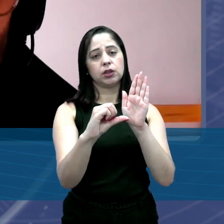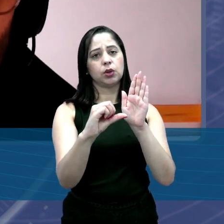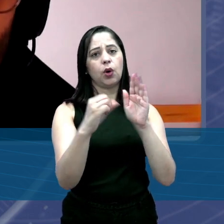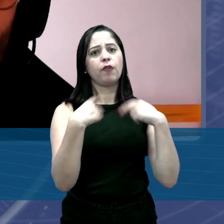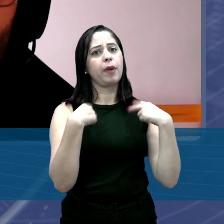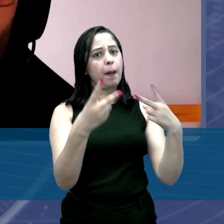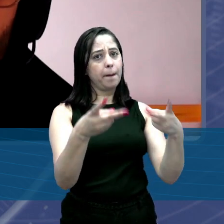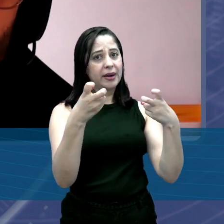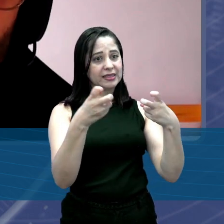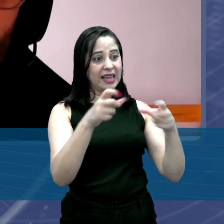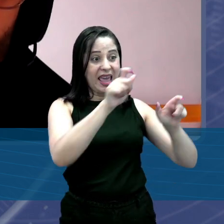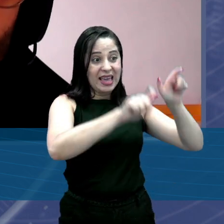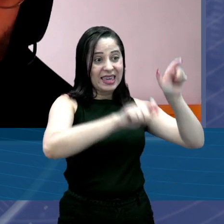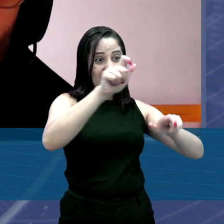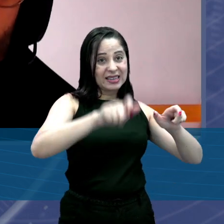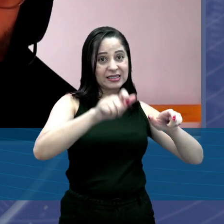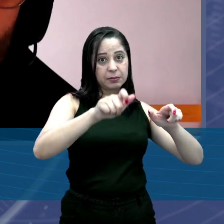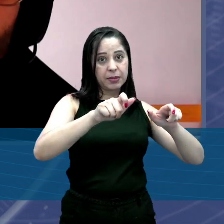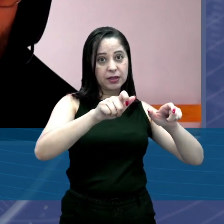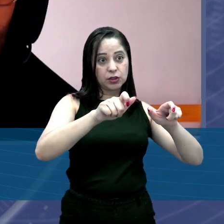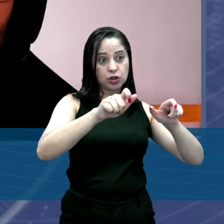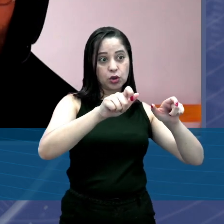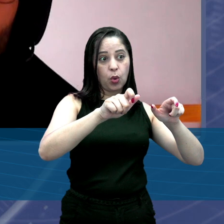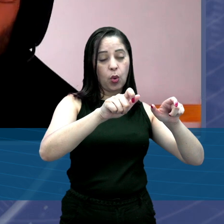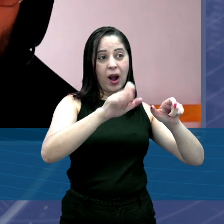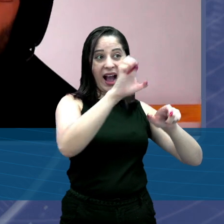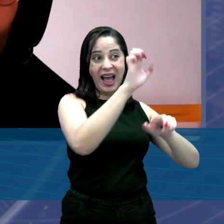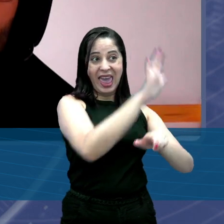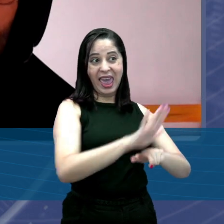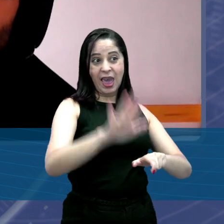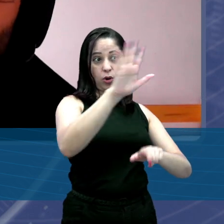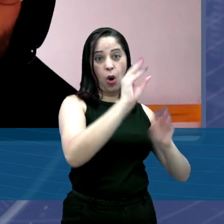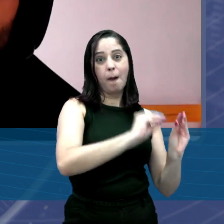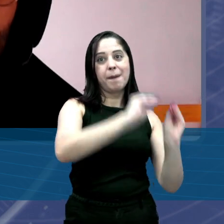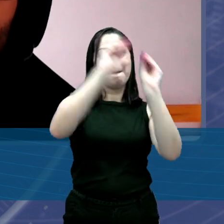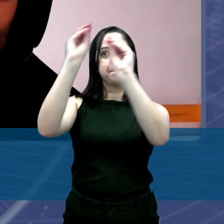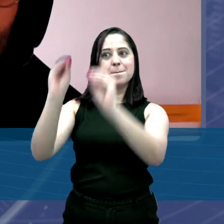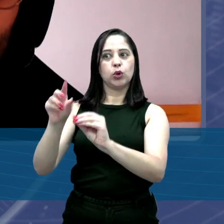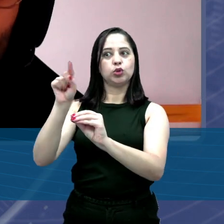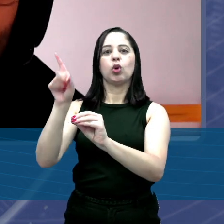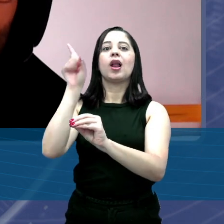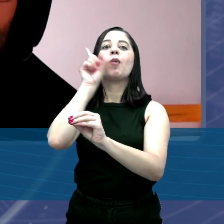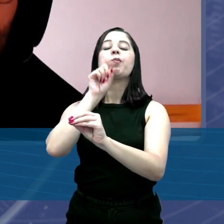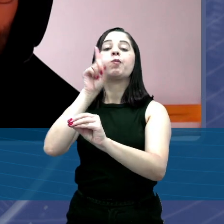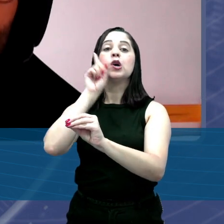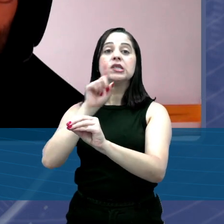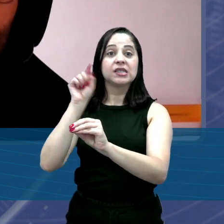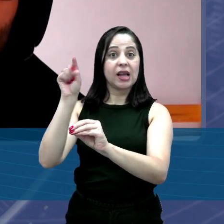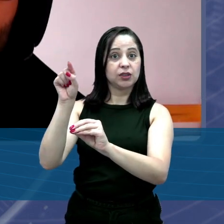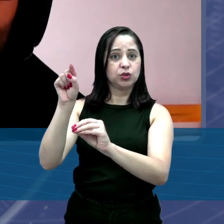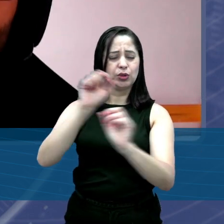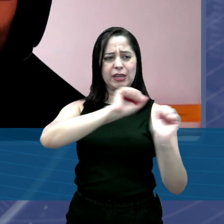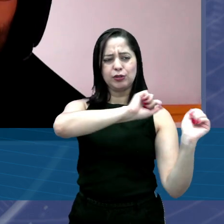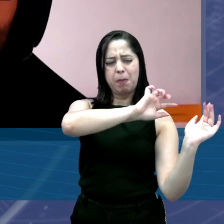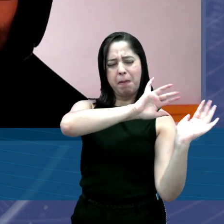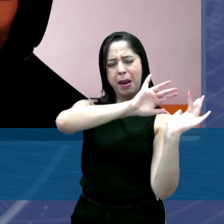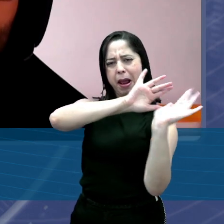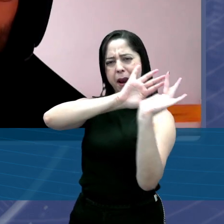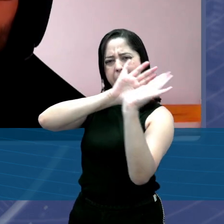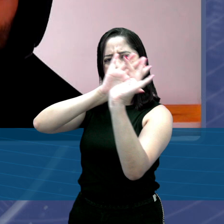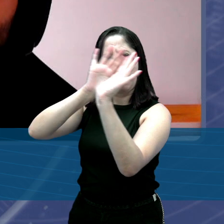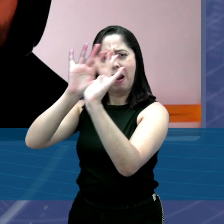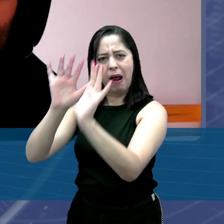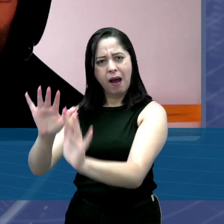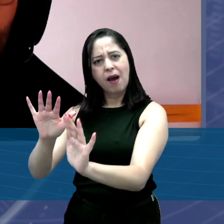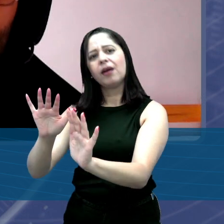viu que muitas pessoas saíram da Europa, né, com destino à América, né, os Estados Unidos, por exemplo. A gente teve uma grande